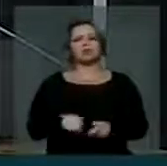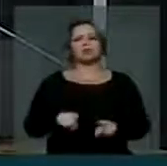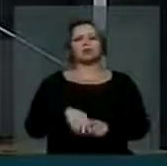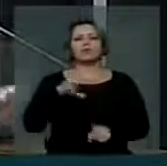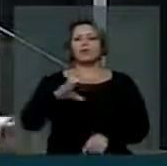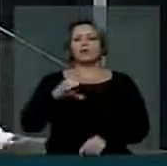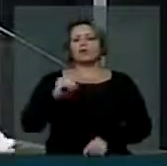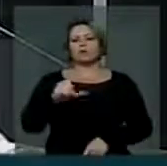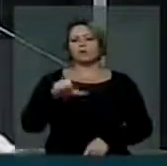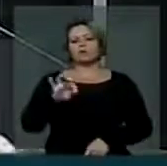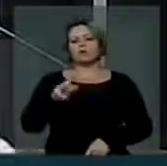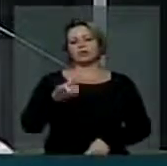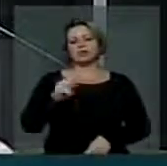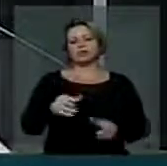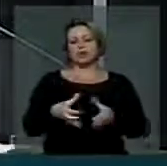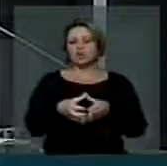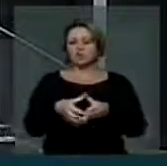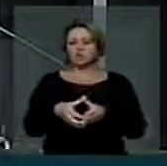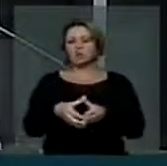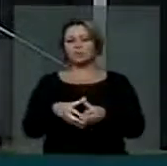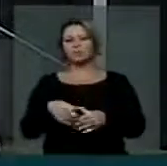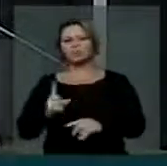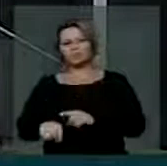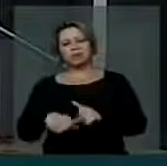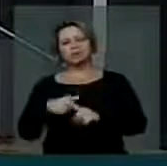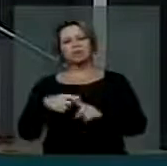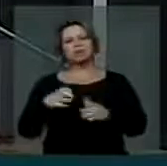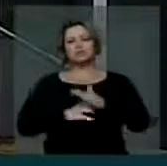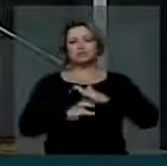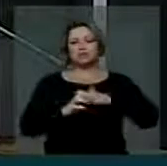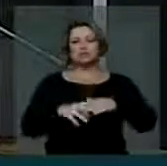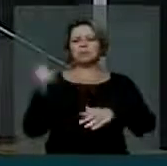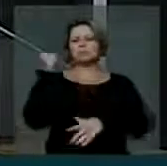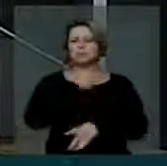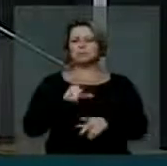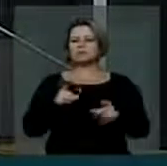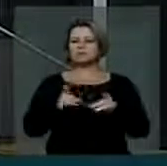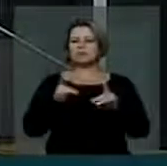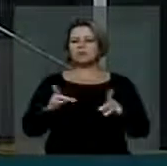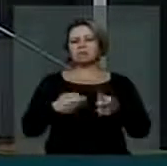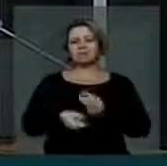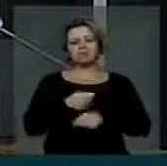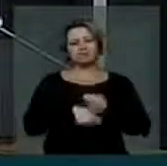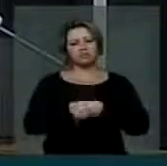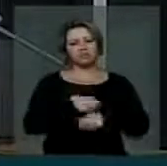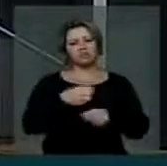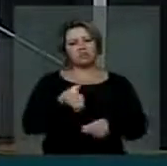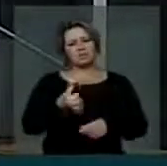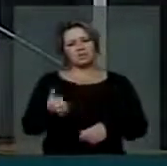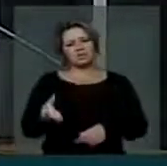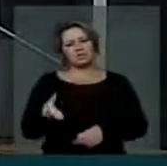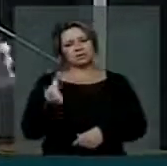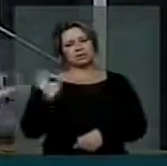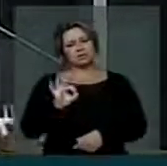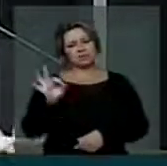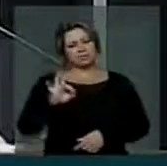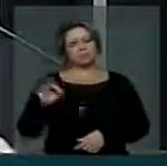e empresariais, que somam 77% do mercado.